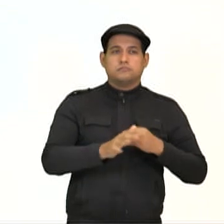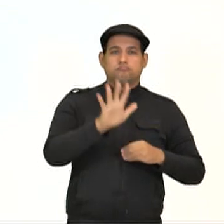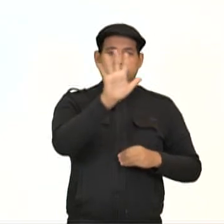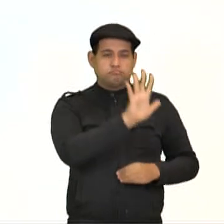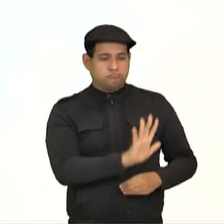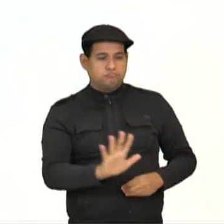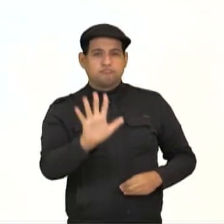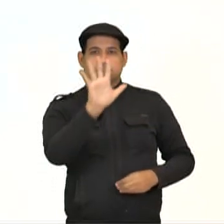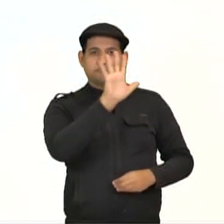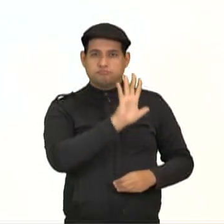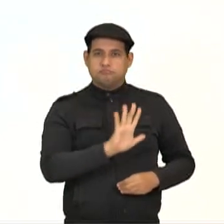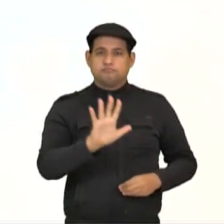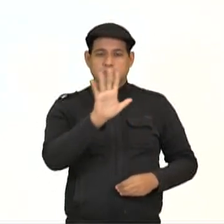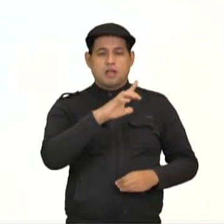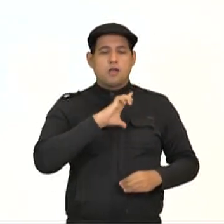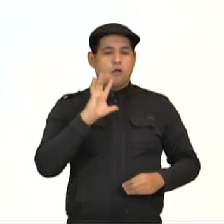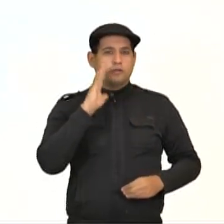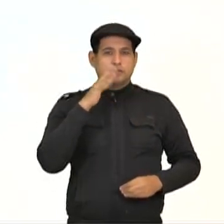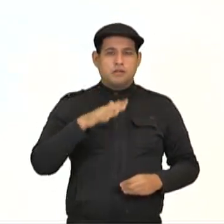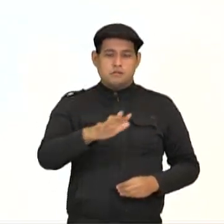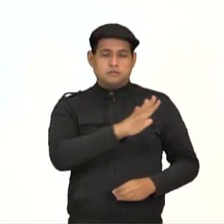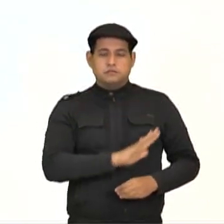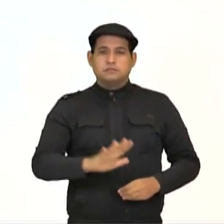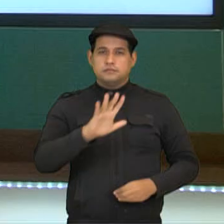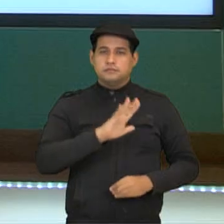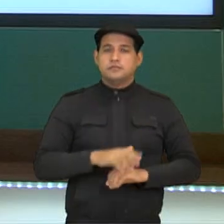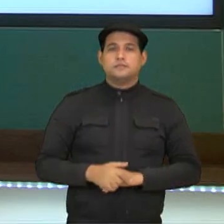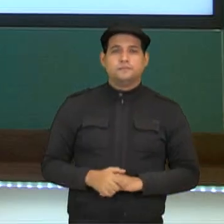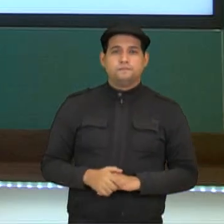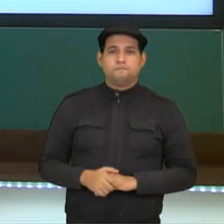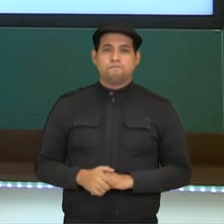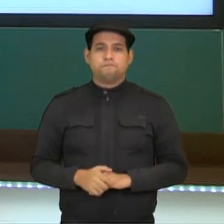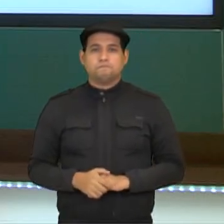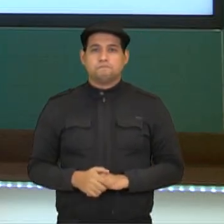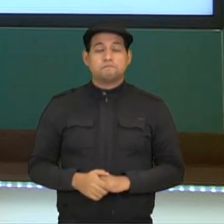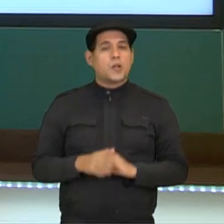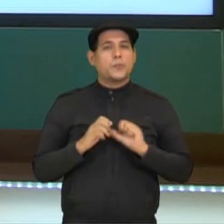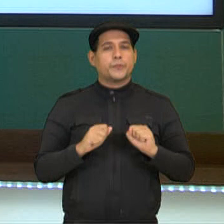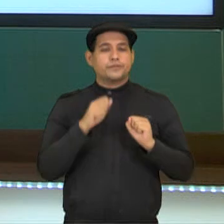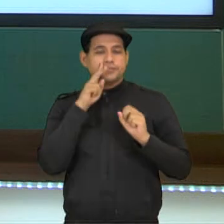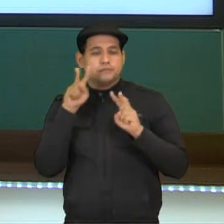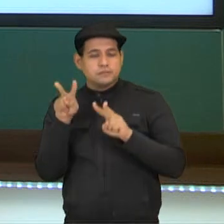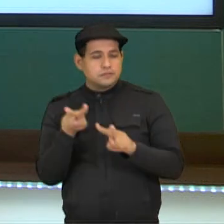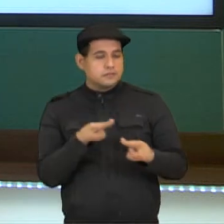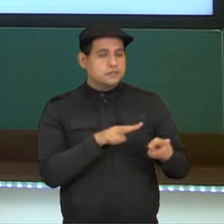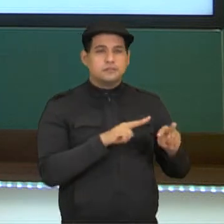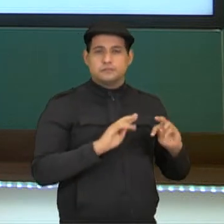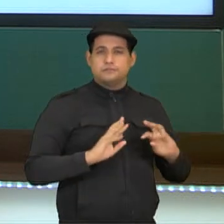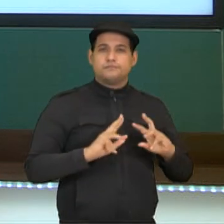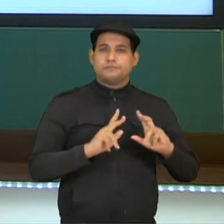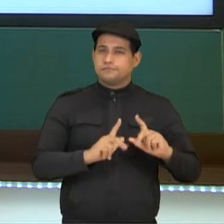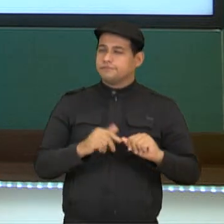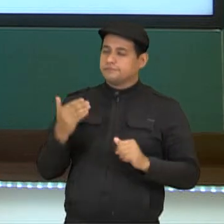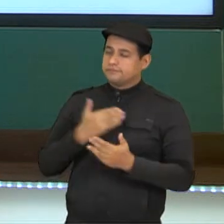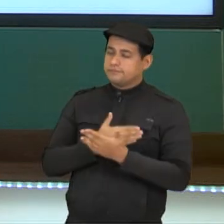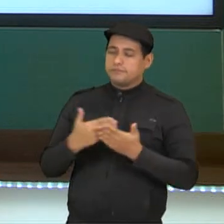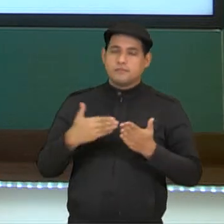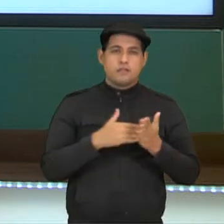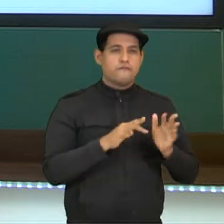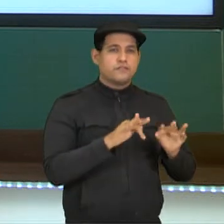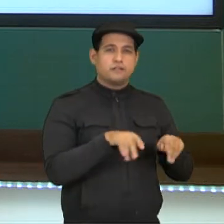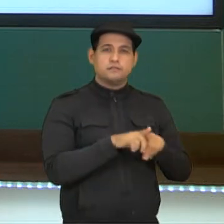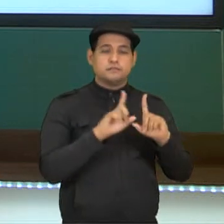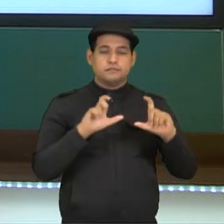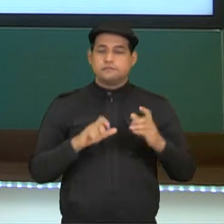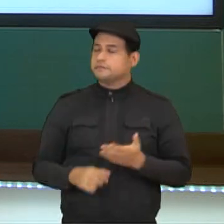estádio, ali geralmente dentro do estádio, na pista, tá? Então ela pode ser assistida toda ela, desde o início até o fim. Aqui